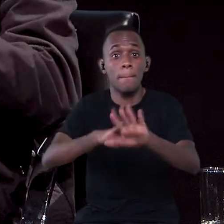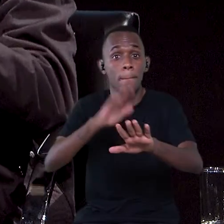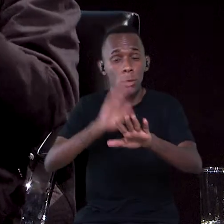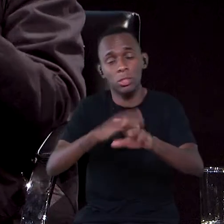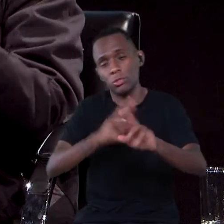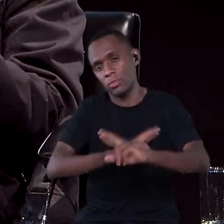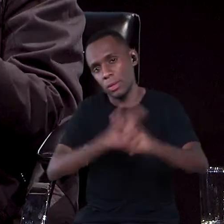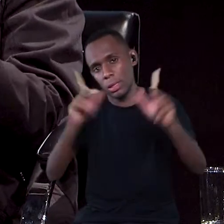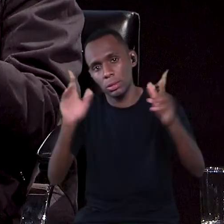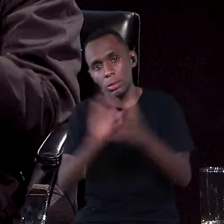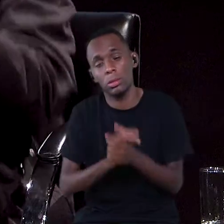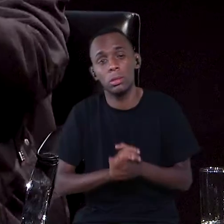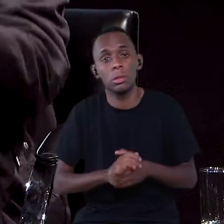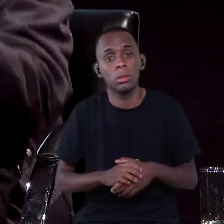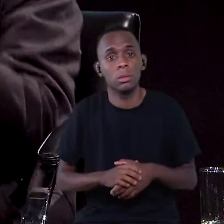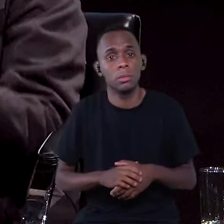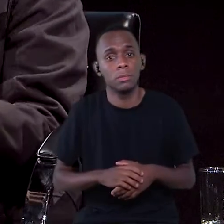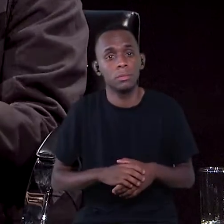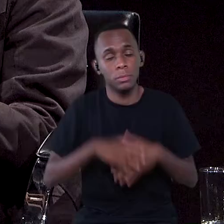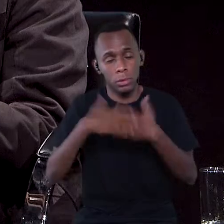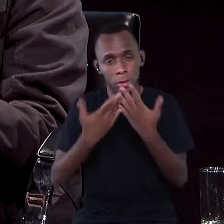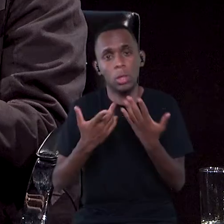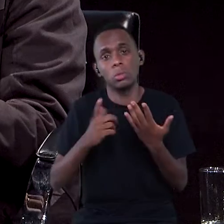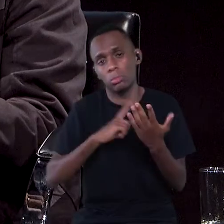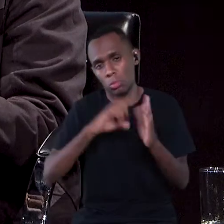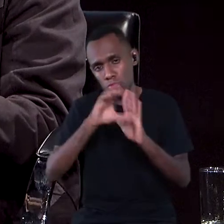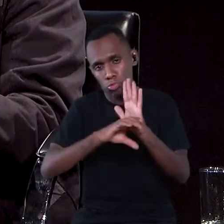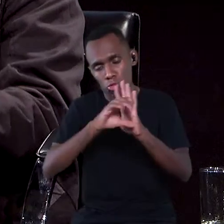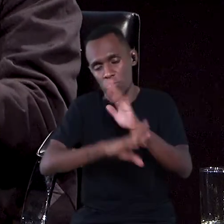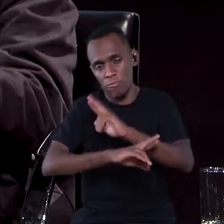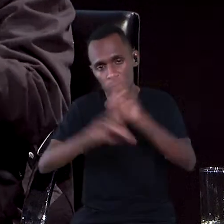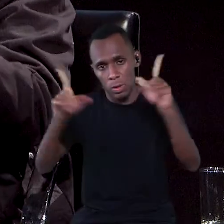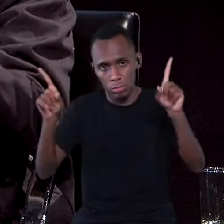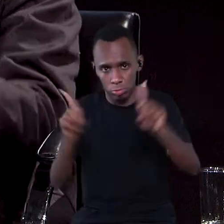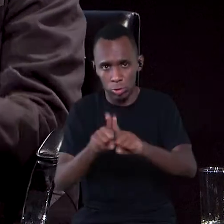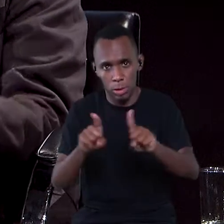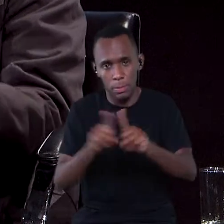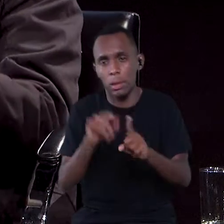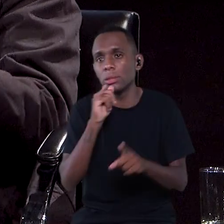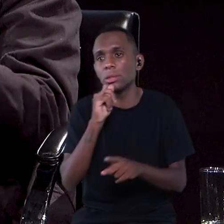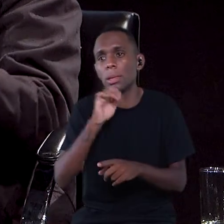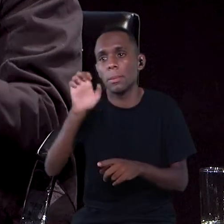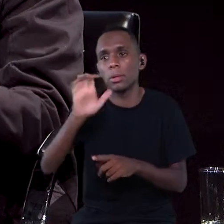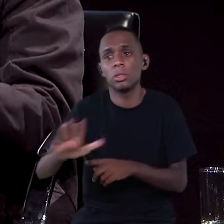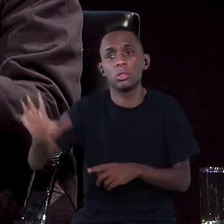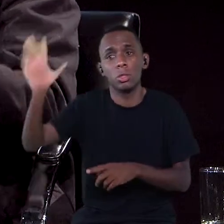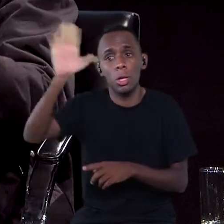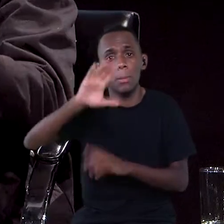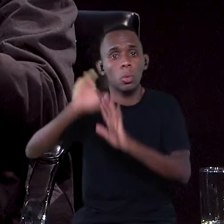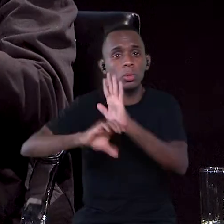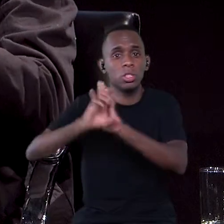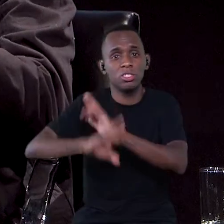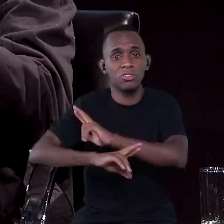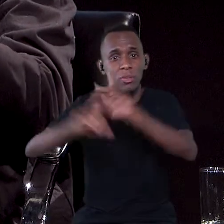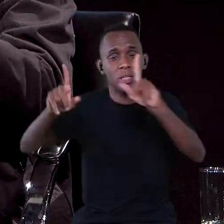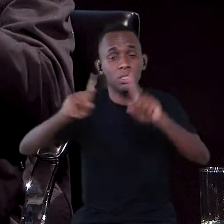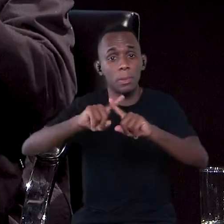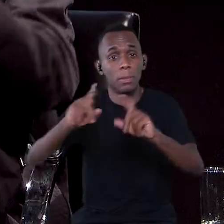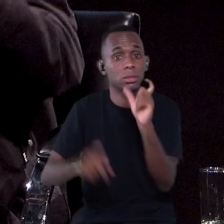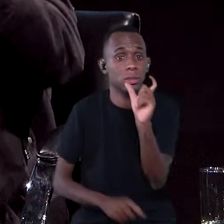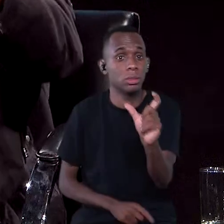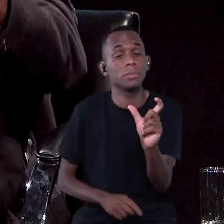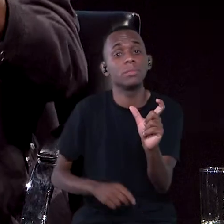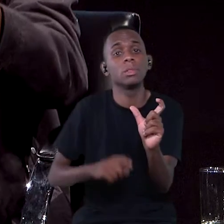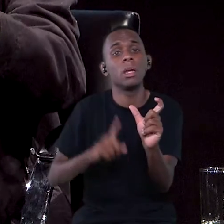utópica do Thomas Moros, ali é um outro contexto. Você tem a Europa também destroçada, mas a utopia surge como